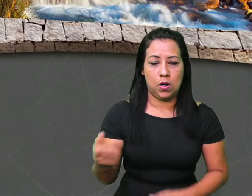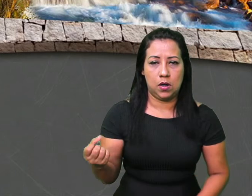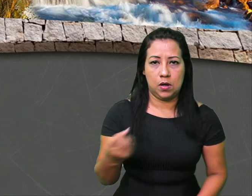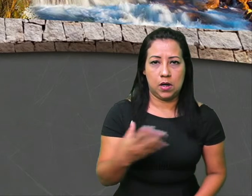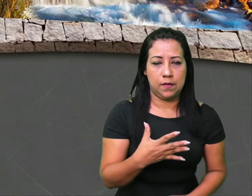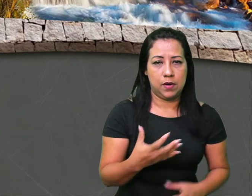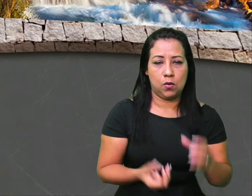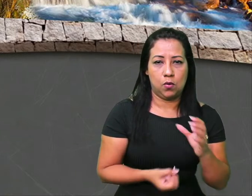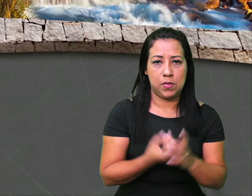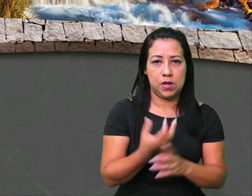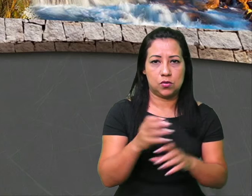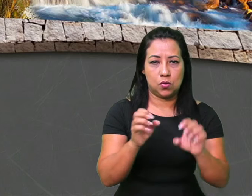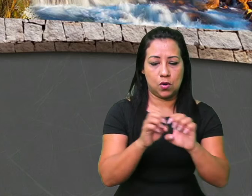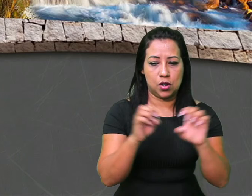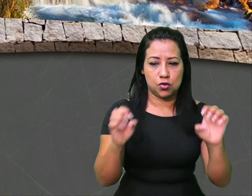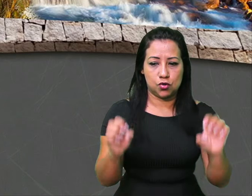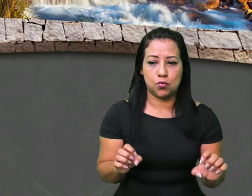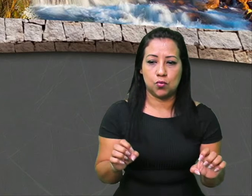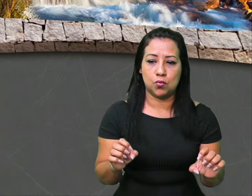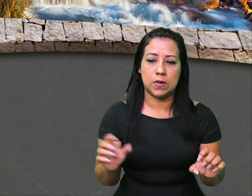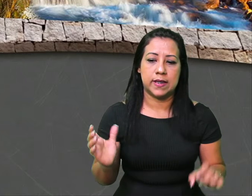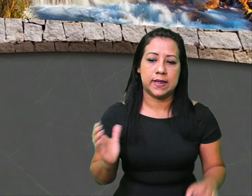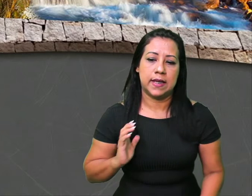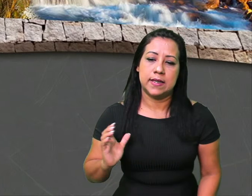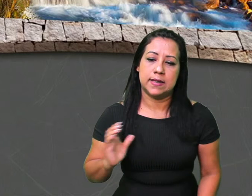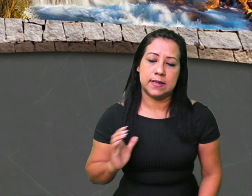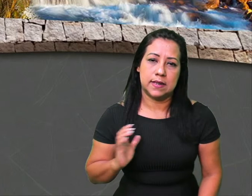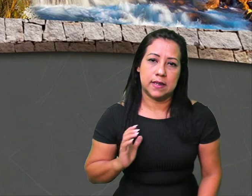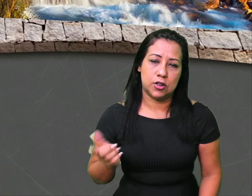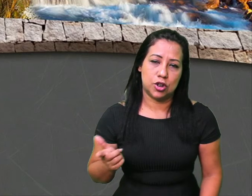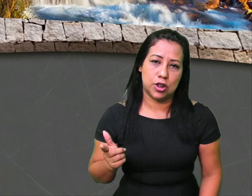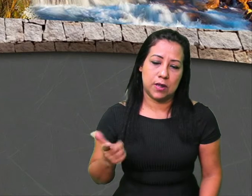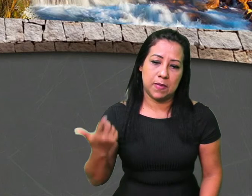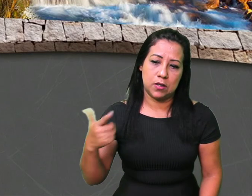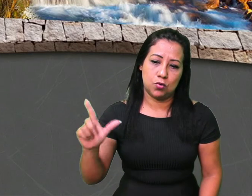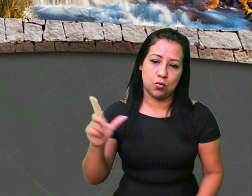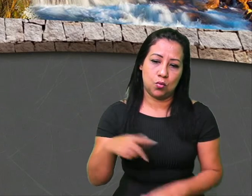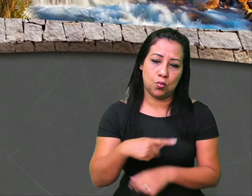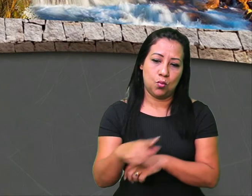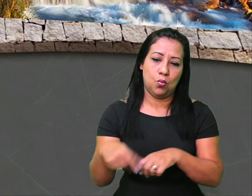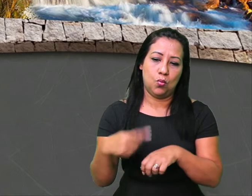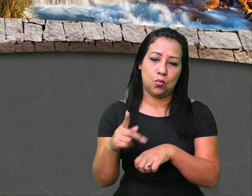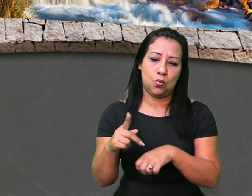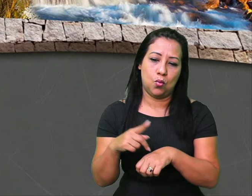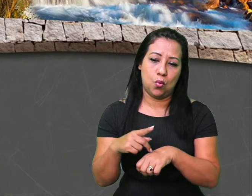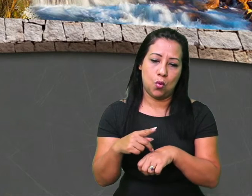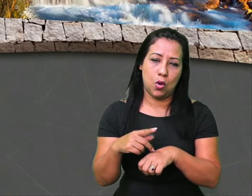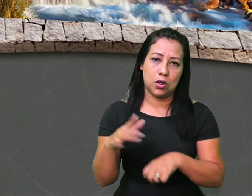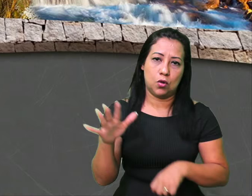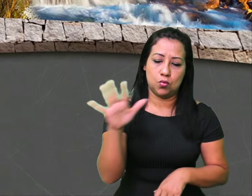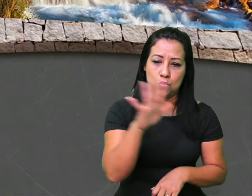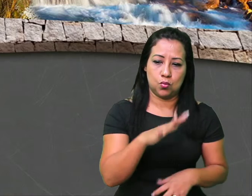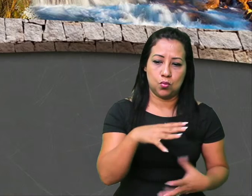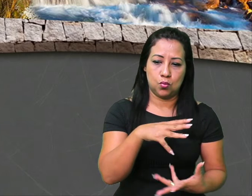aulas, países subdesenvolvidos. No cenário internacional,